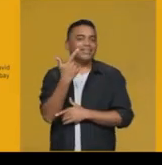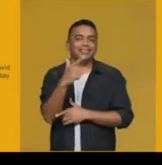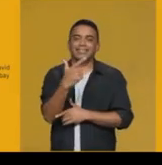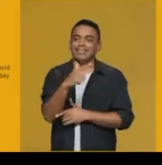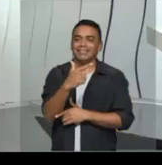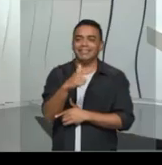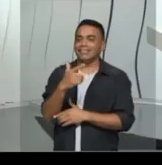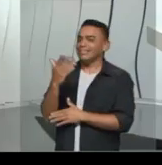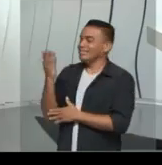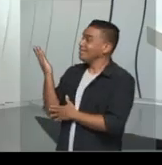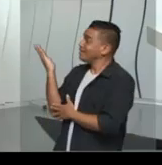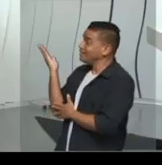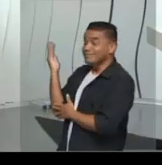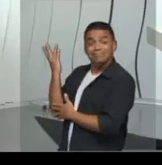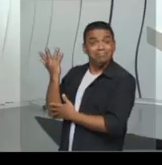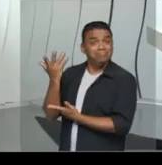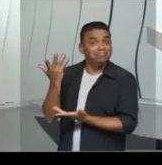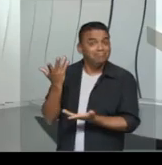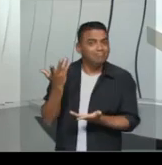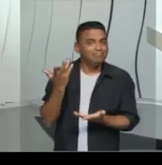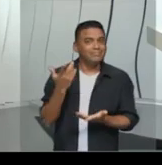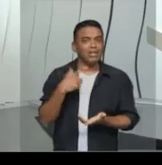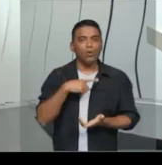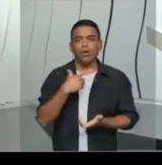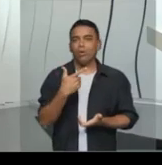terei